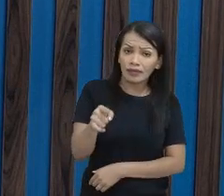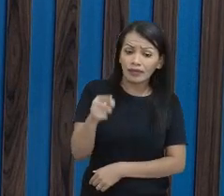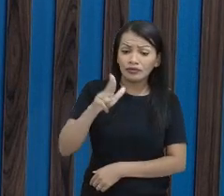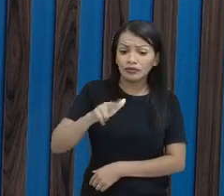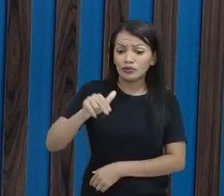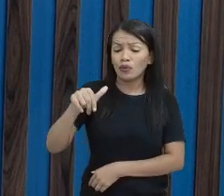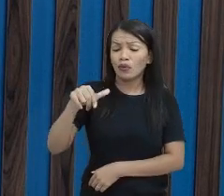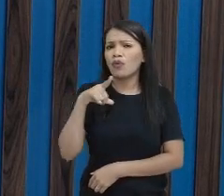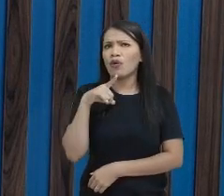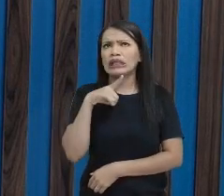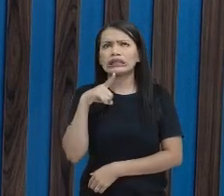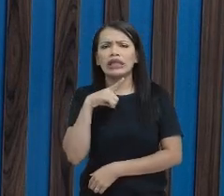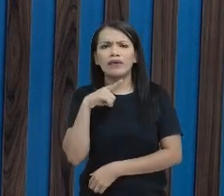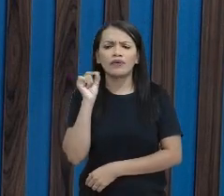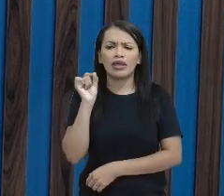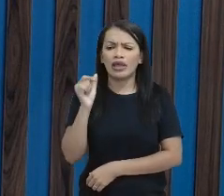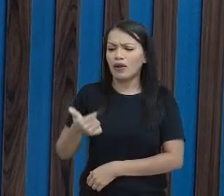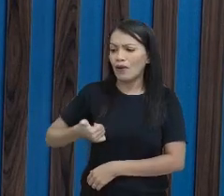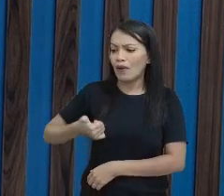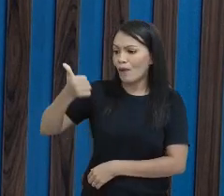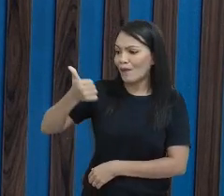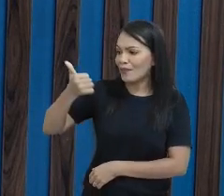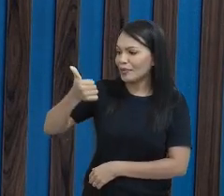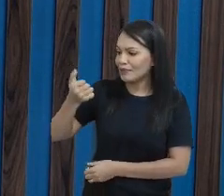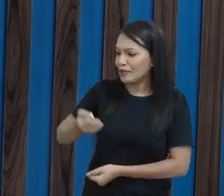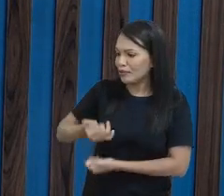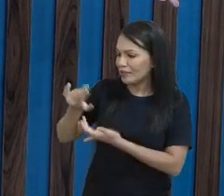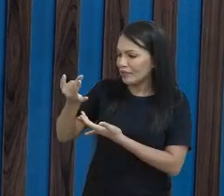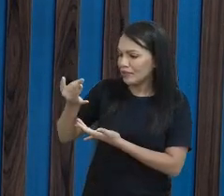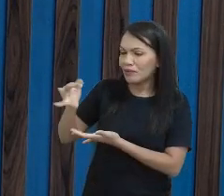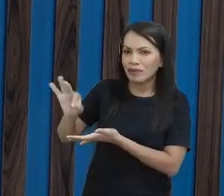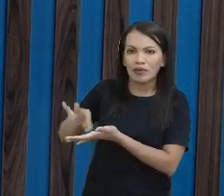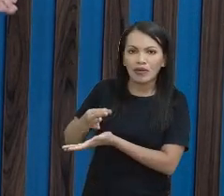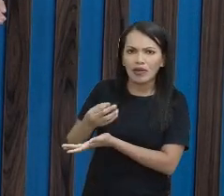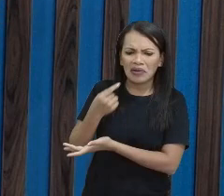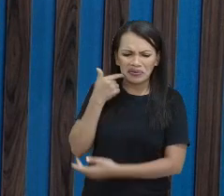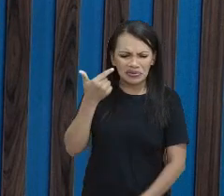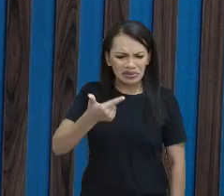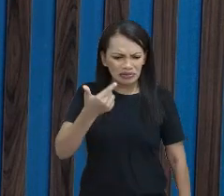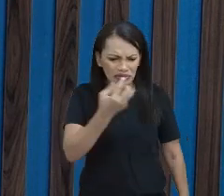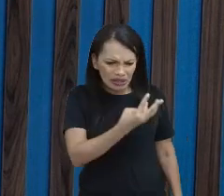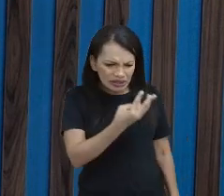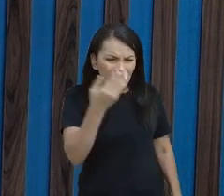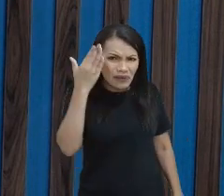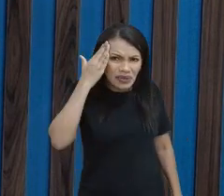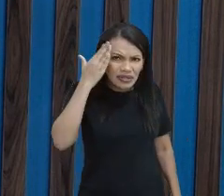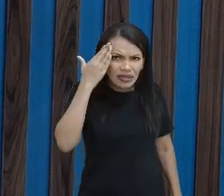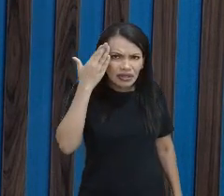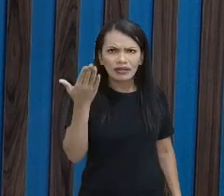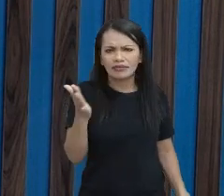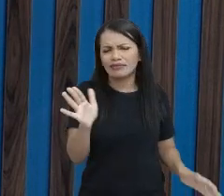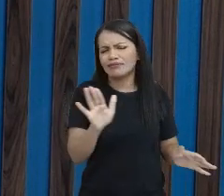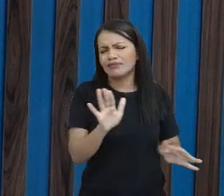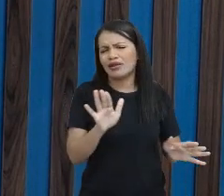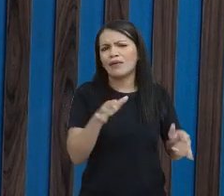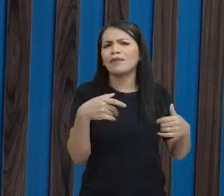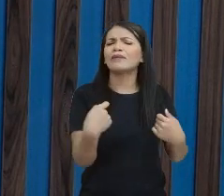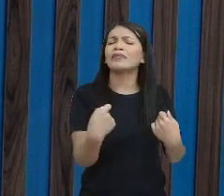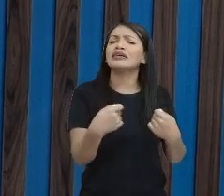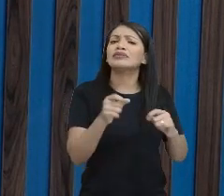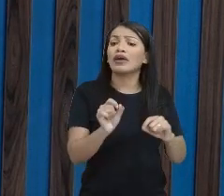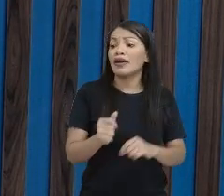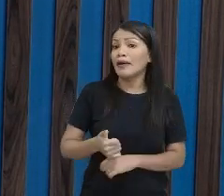nunca tivessem lido Canção do Exílio de Gonçalves Dias, vocês não iam conseguir perceber esse diálogo entre os textos